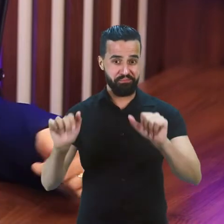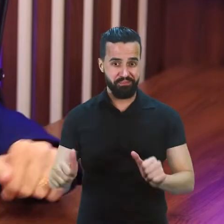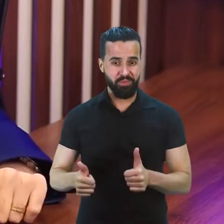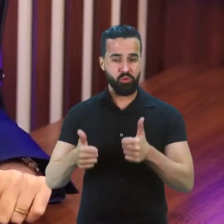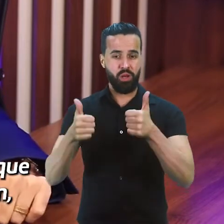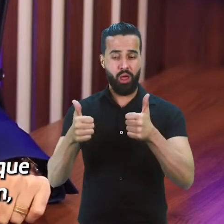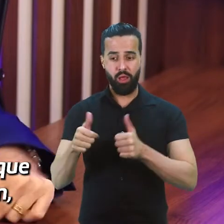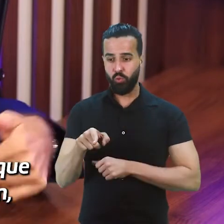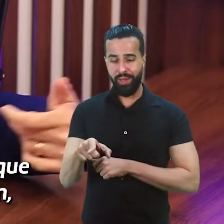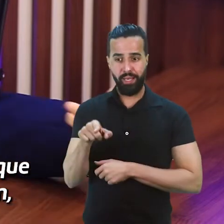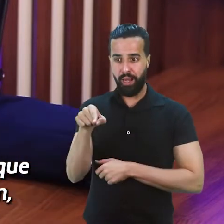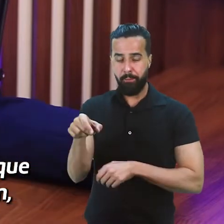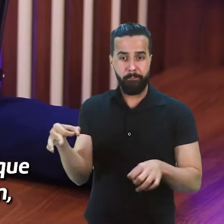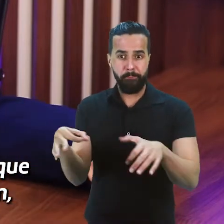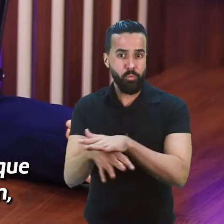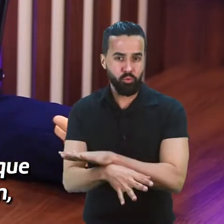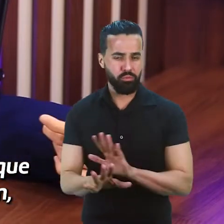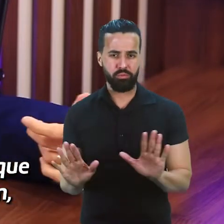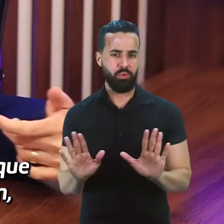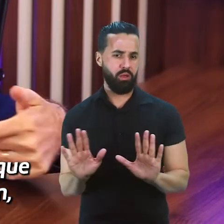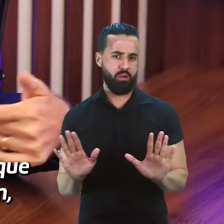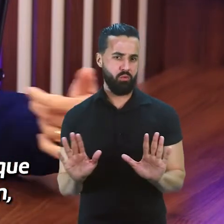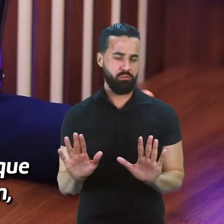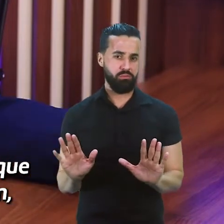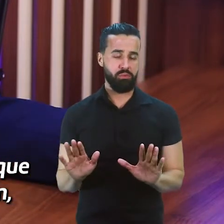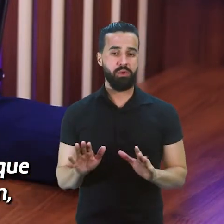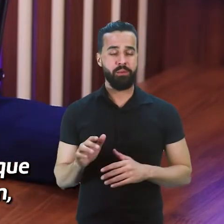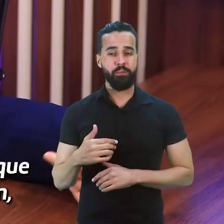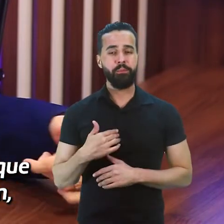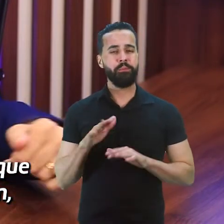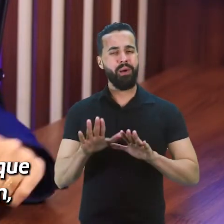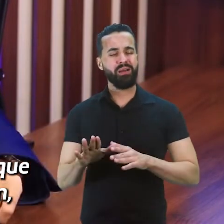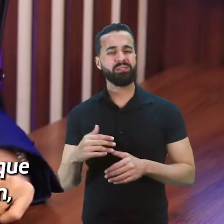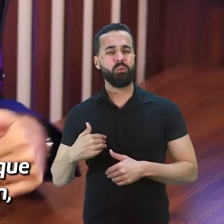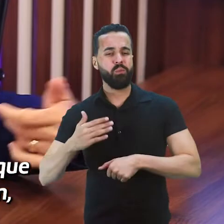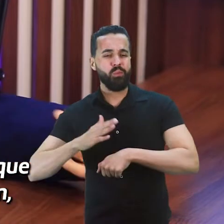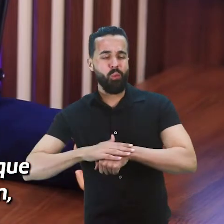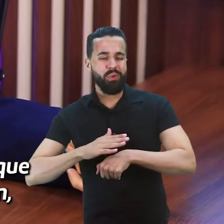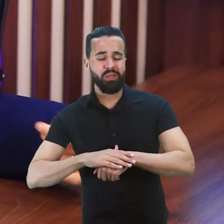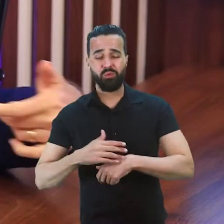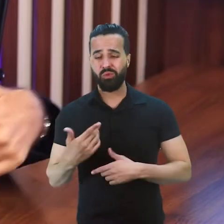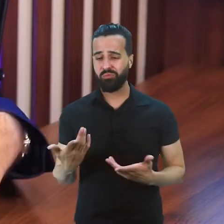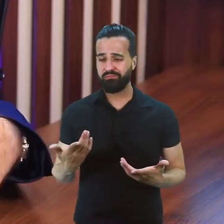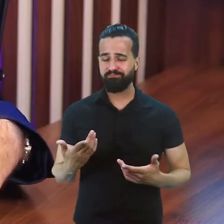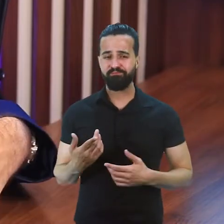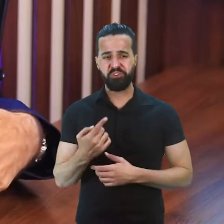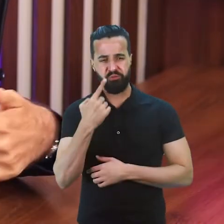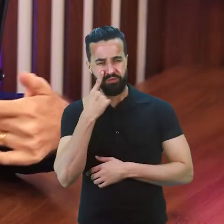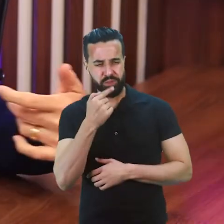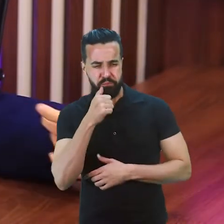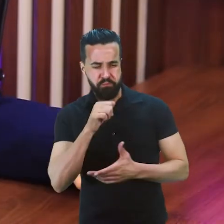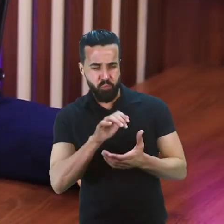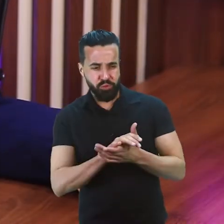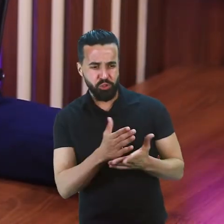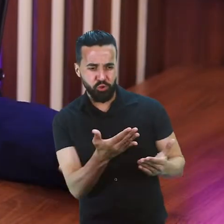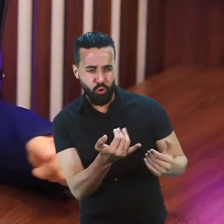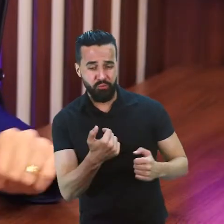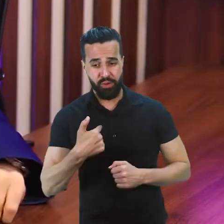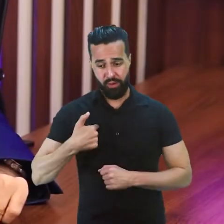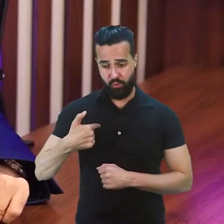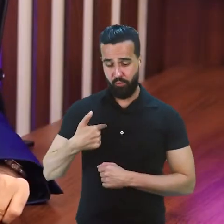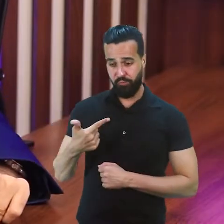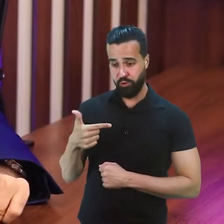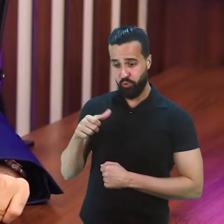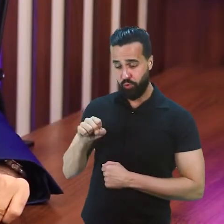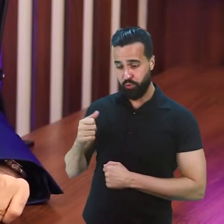terminou ali. Mas eu tive um momento ali, por exemplo, que eu virei para minha esposa, né? Muito jovem eu estava com 28 anos, né?